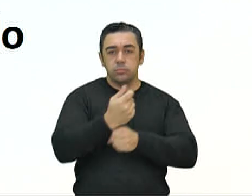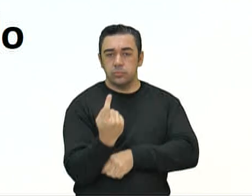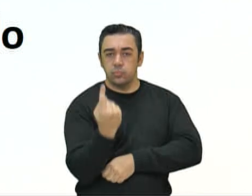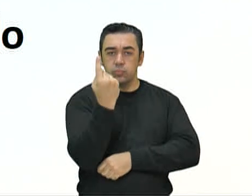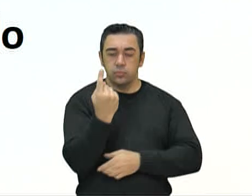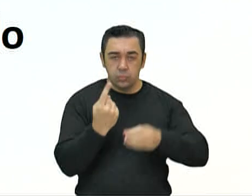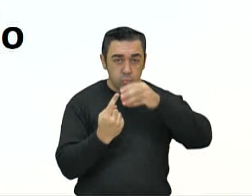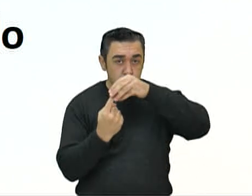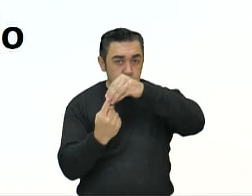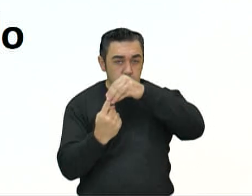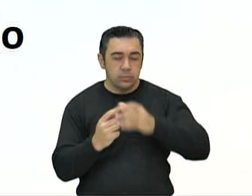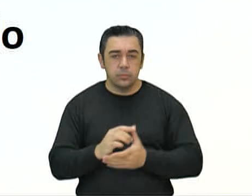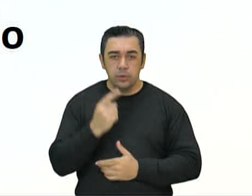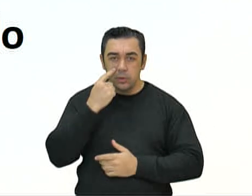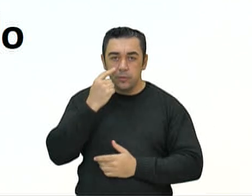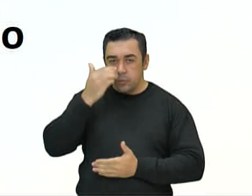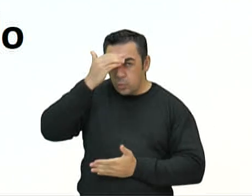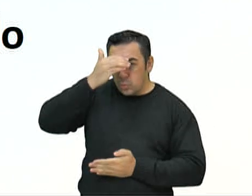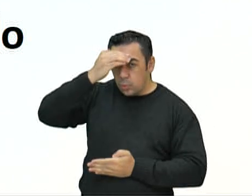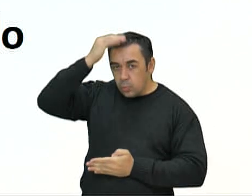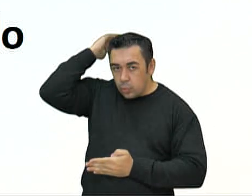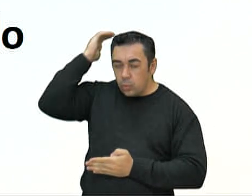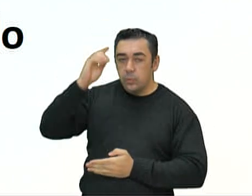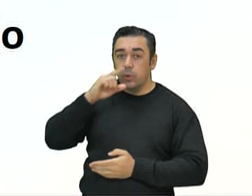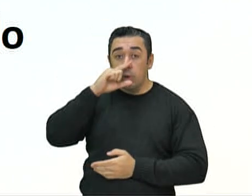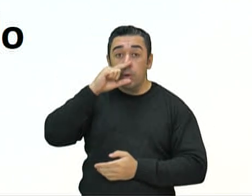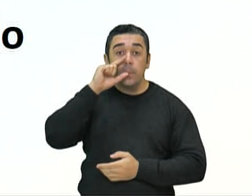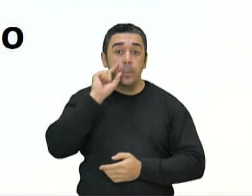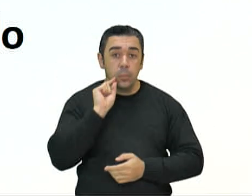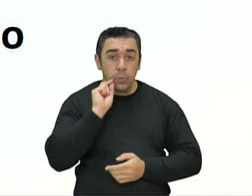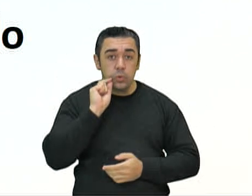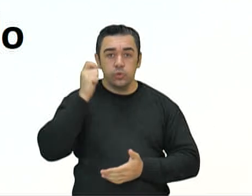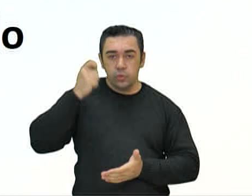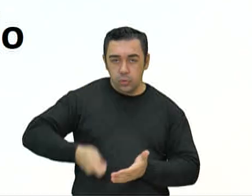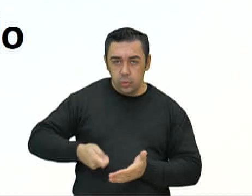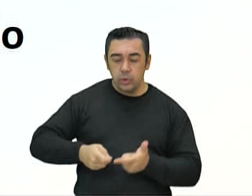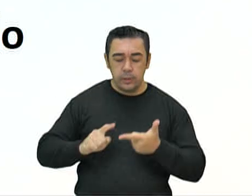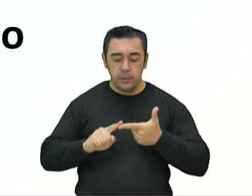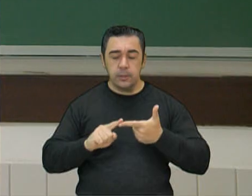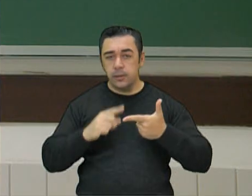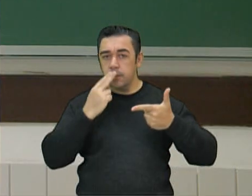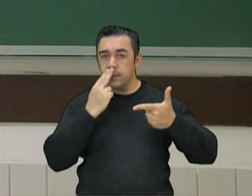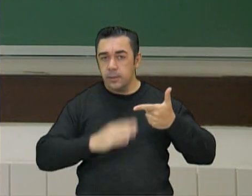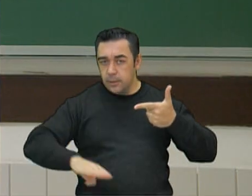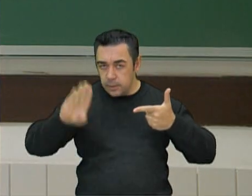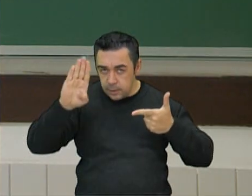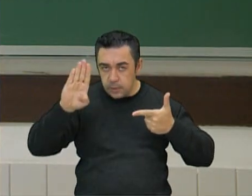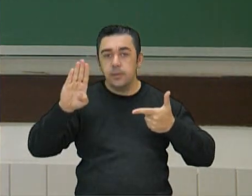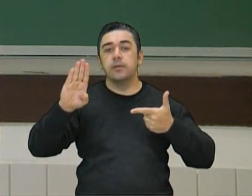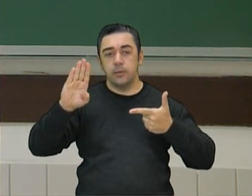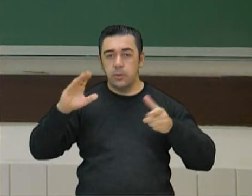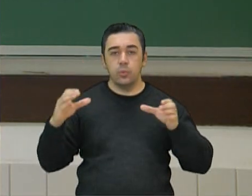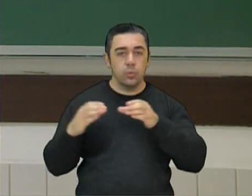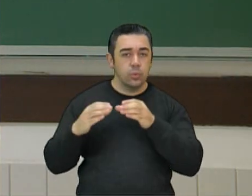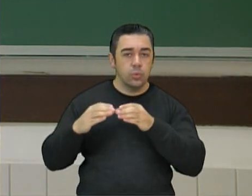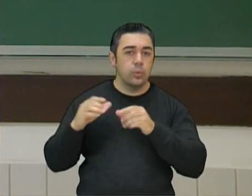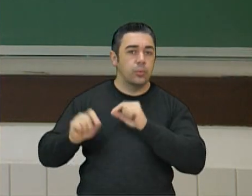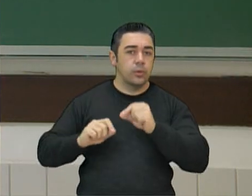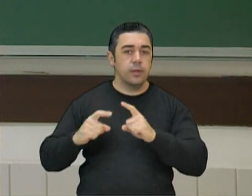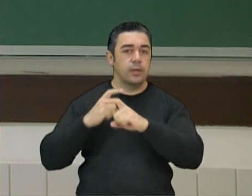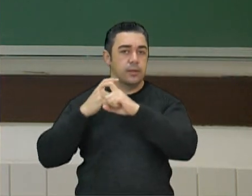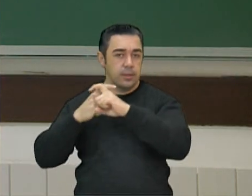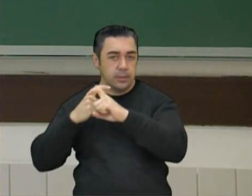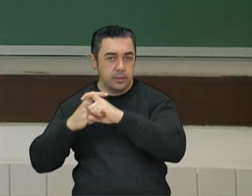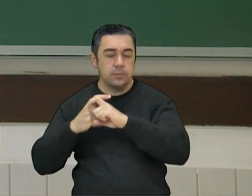aulas o papel do Mussolini na liderança do fascismo e o papel do Hitler na liderança do nazismo. As